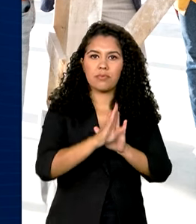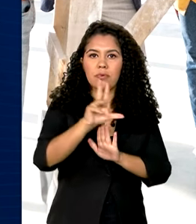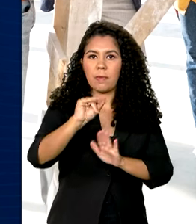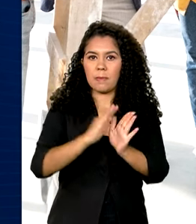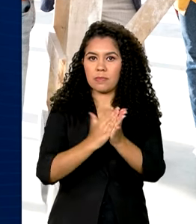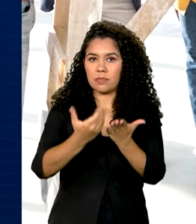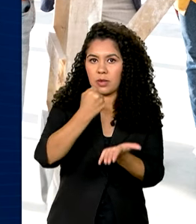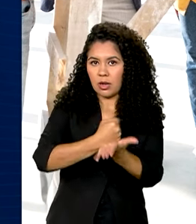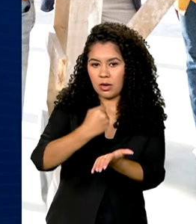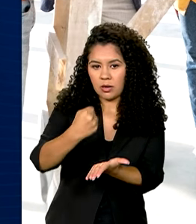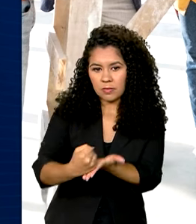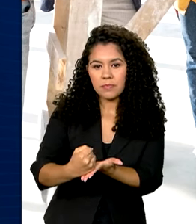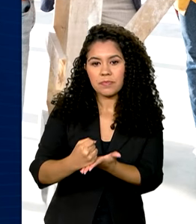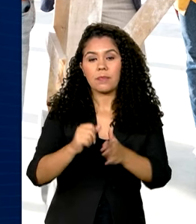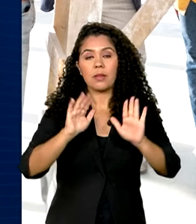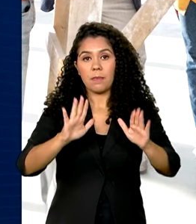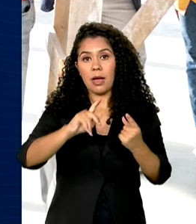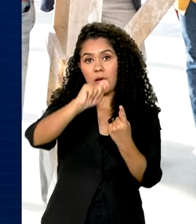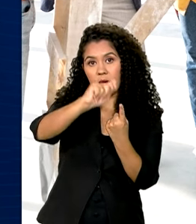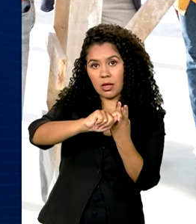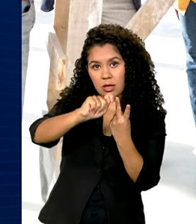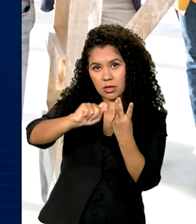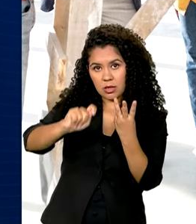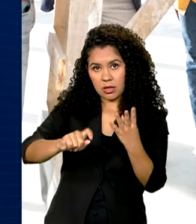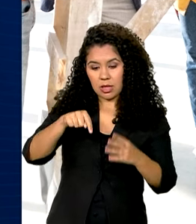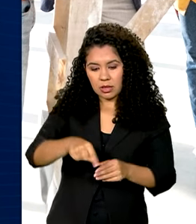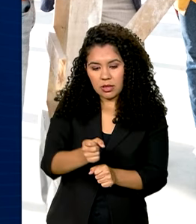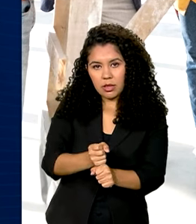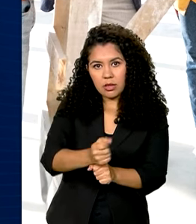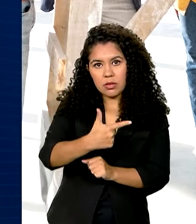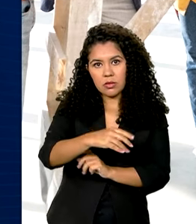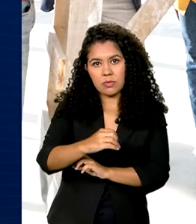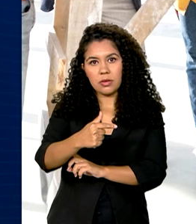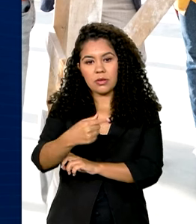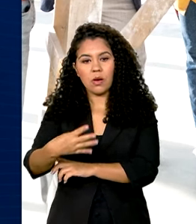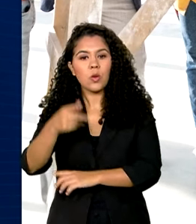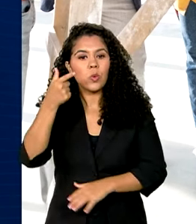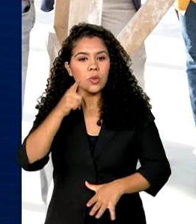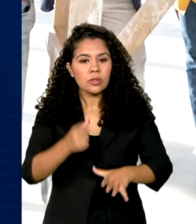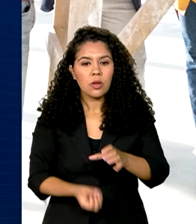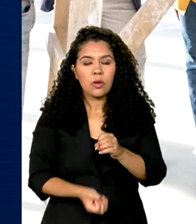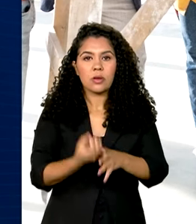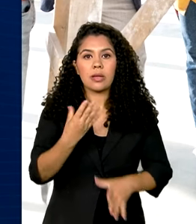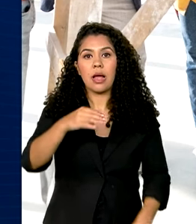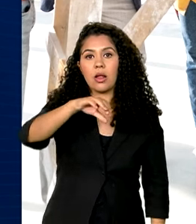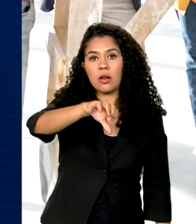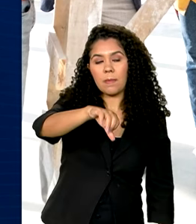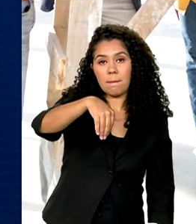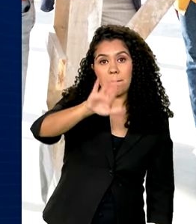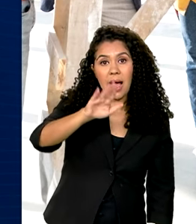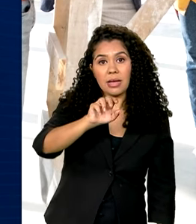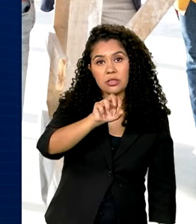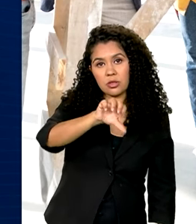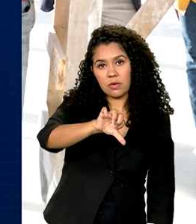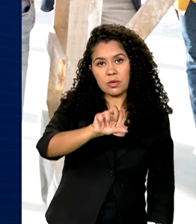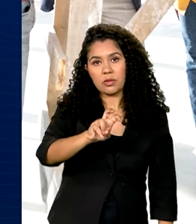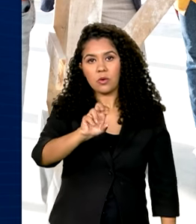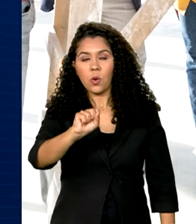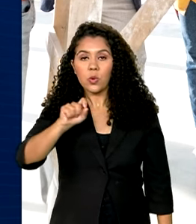formal. Nos 4 primeiros meses do ano, foram criados mais de 958